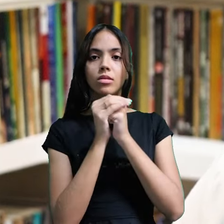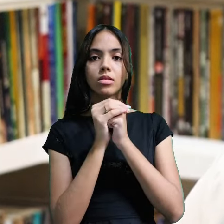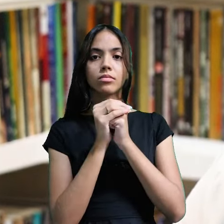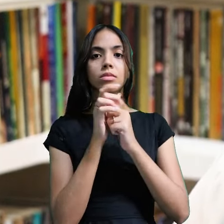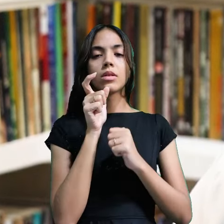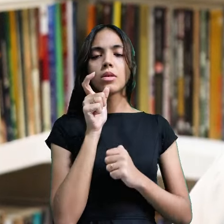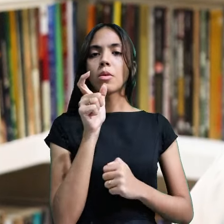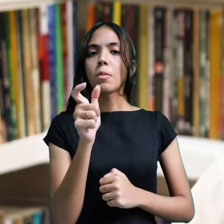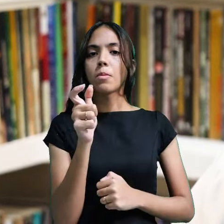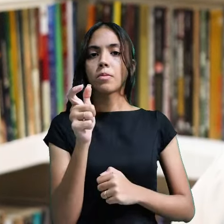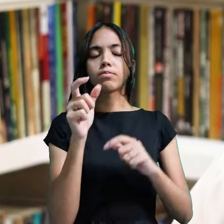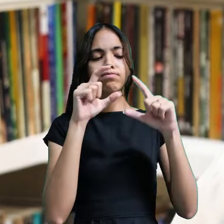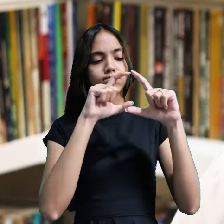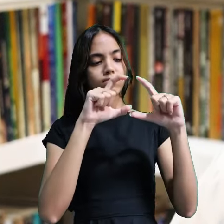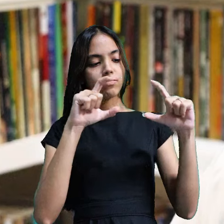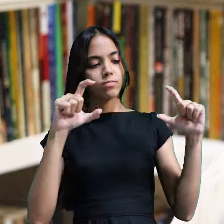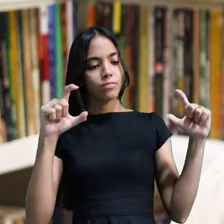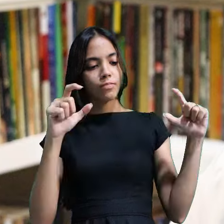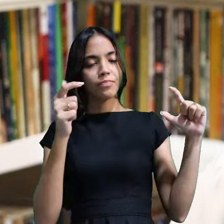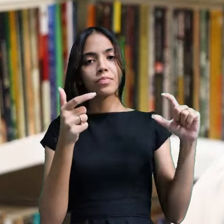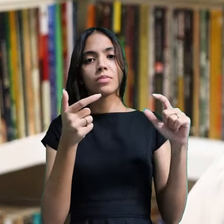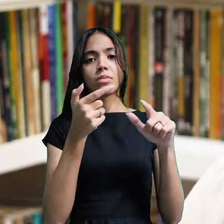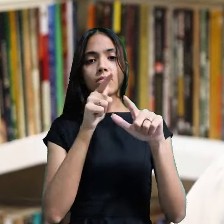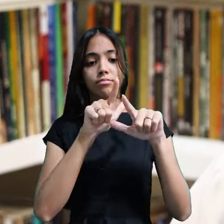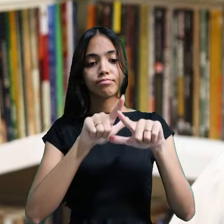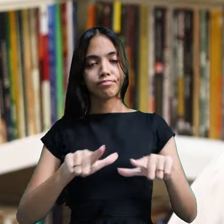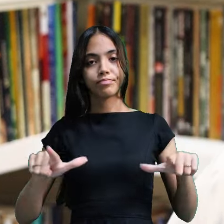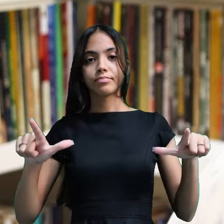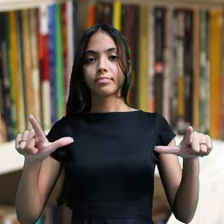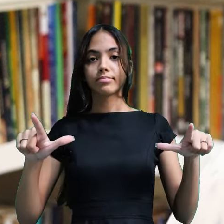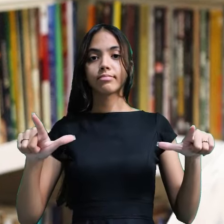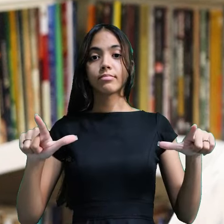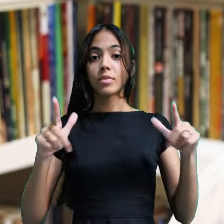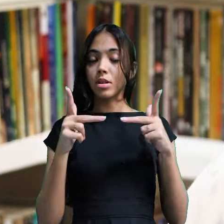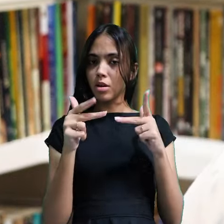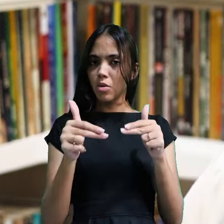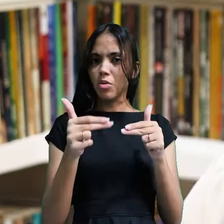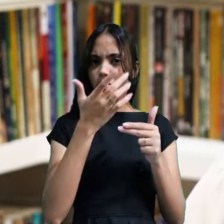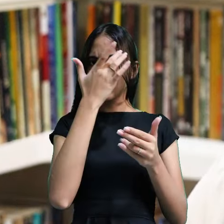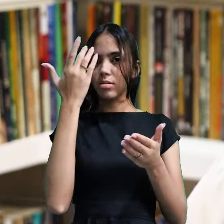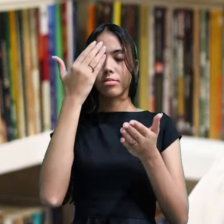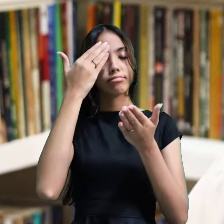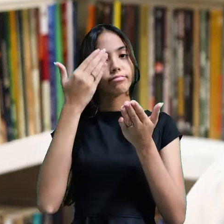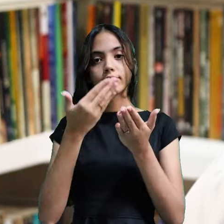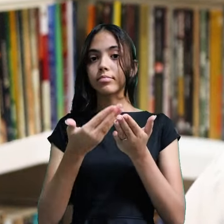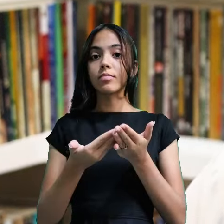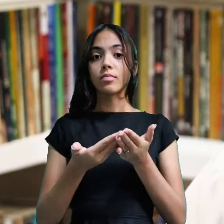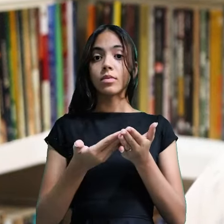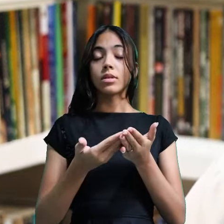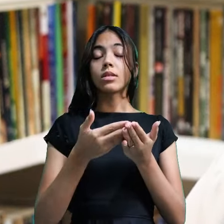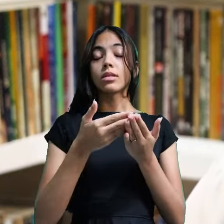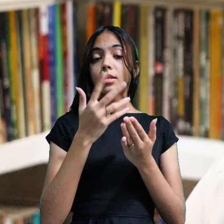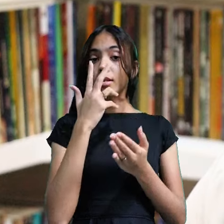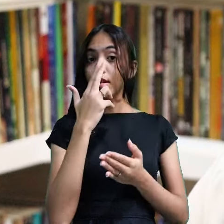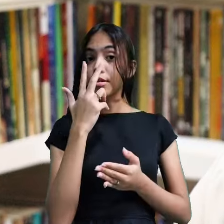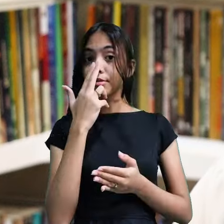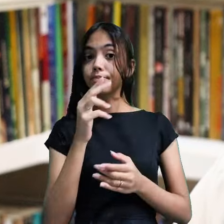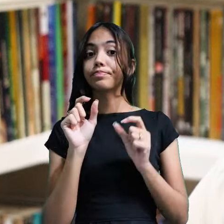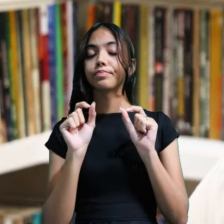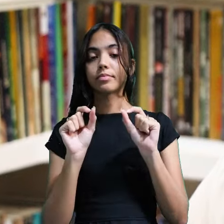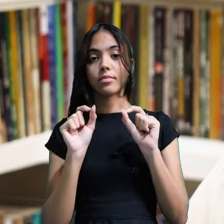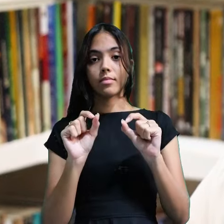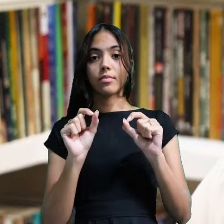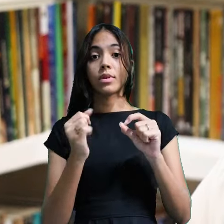repitam frases vazias sem parar, como fazem os gentios. Eles acham que, se repetirem